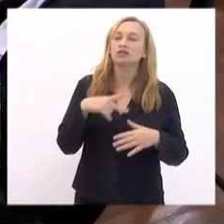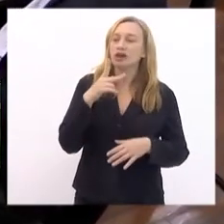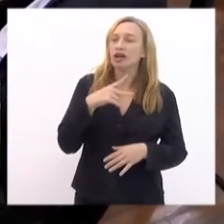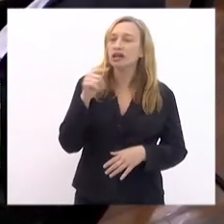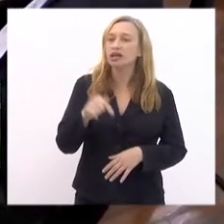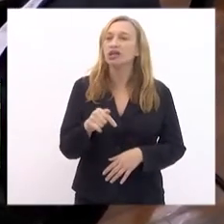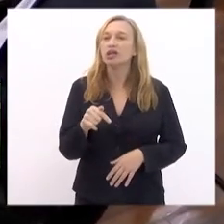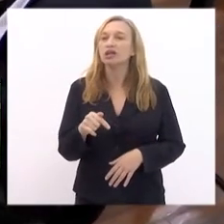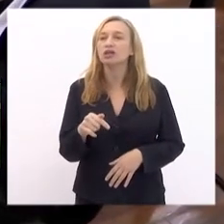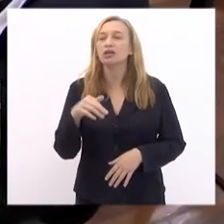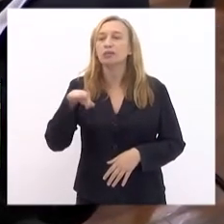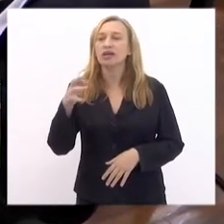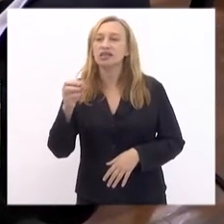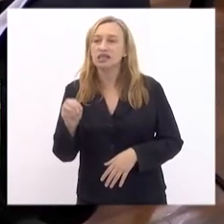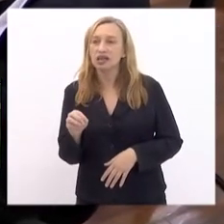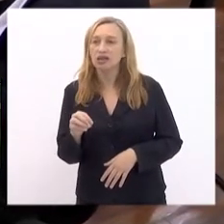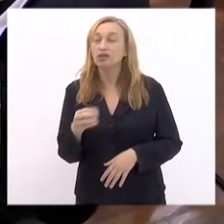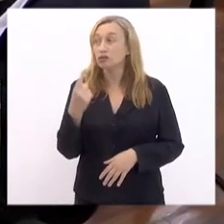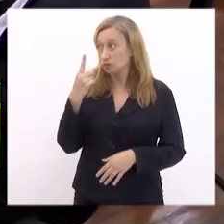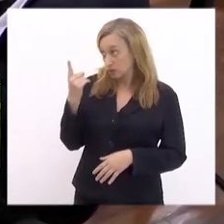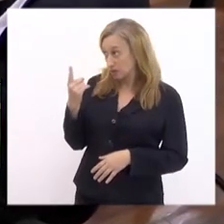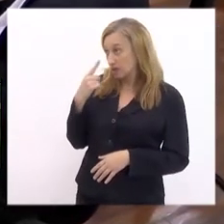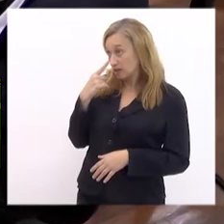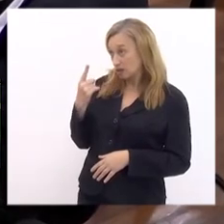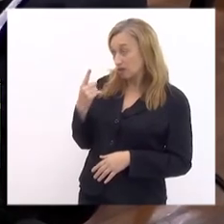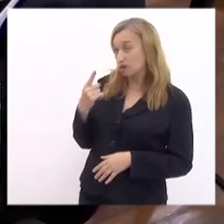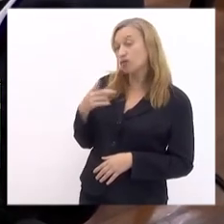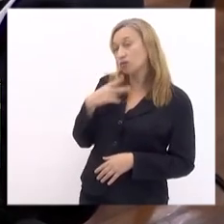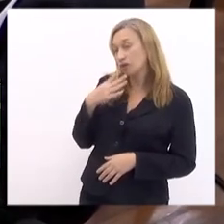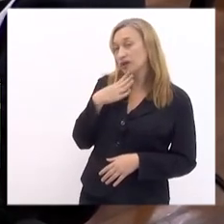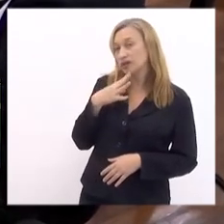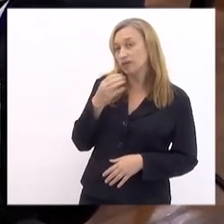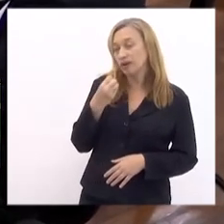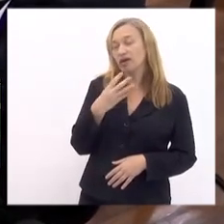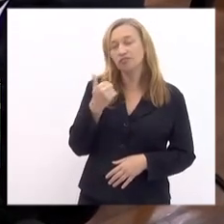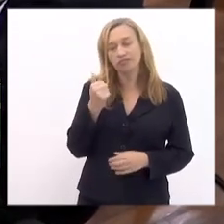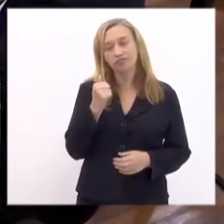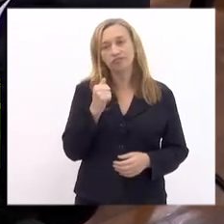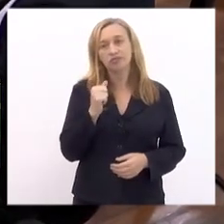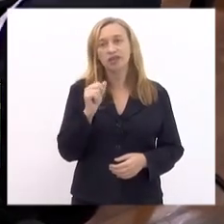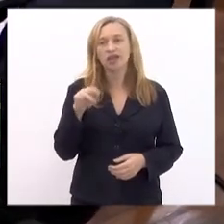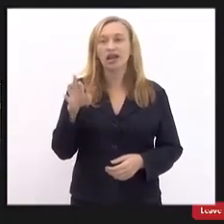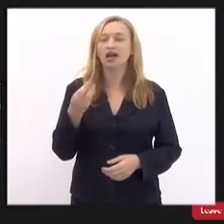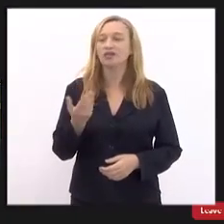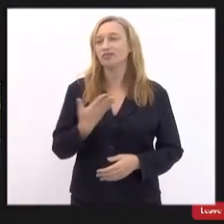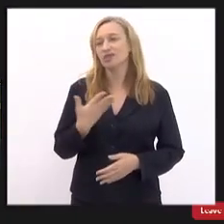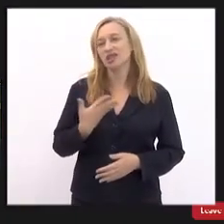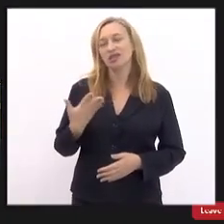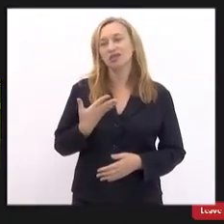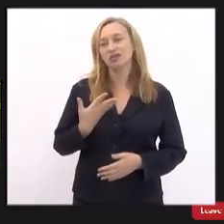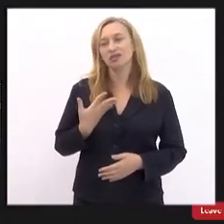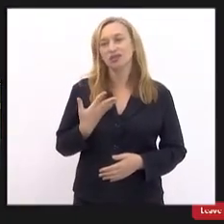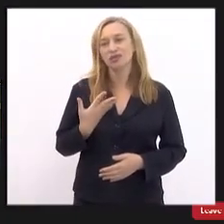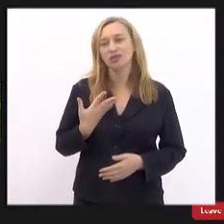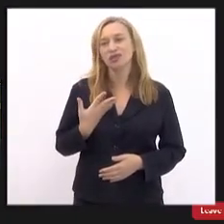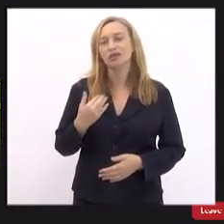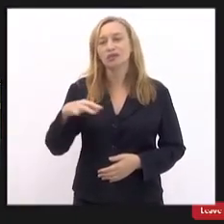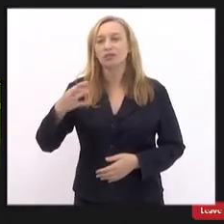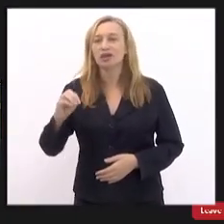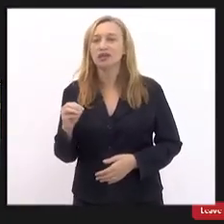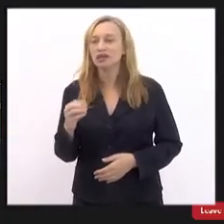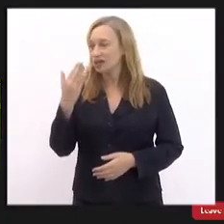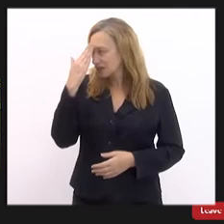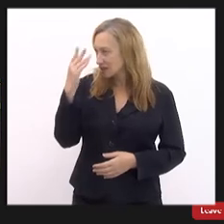ponderações do Marcelo Xavier, que você conhece muito bem. Bom, claro, Marcelo é meu parceiro e agradeço a sua interveniência.